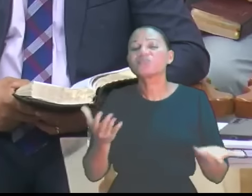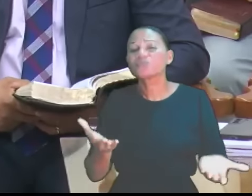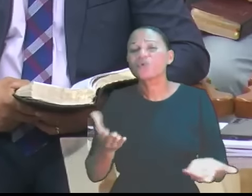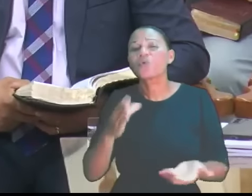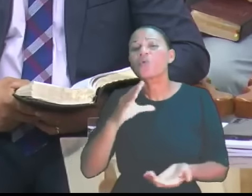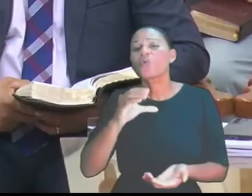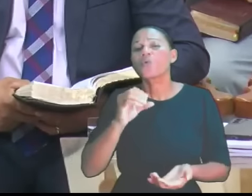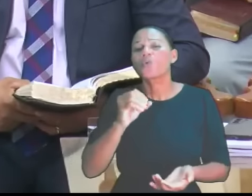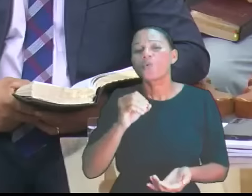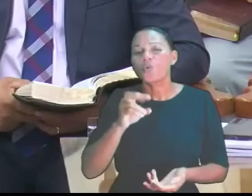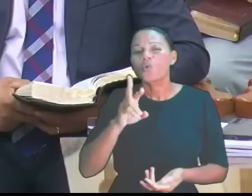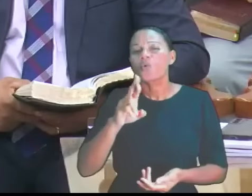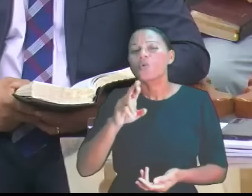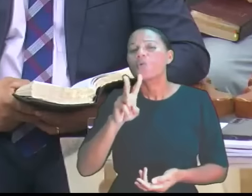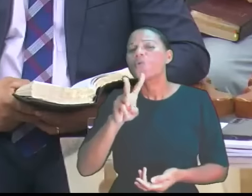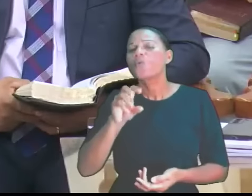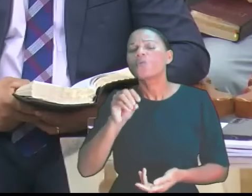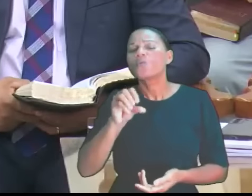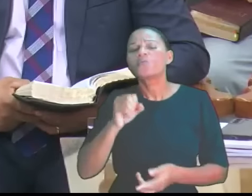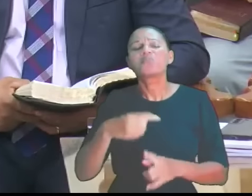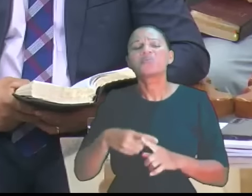Por que eles?